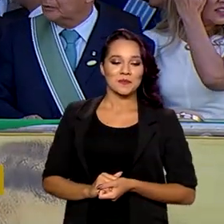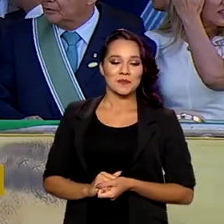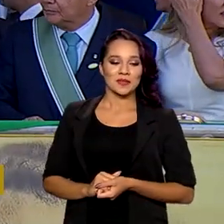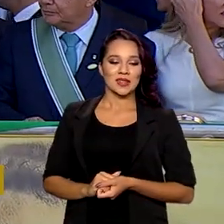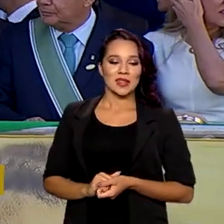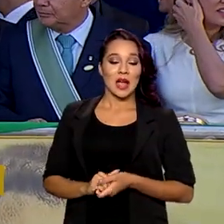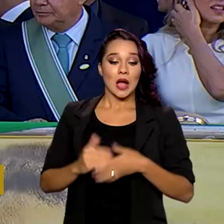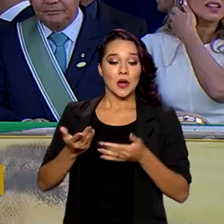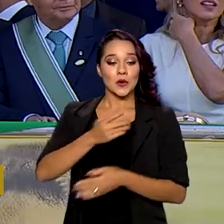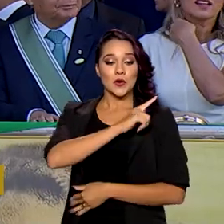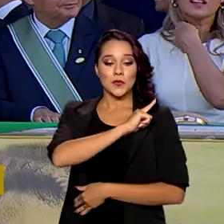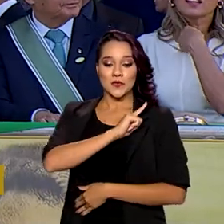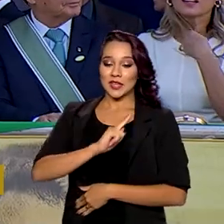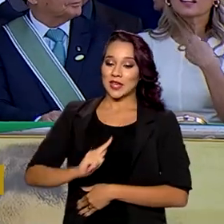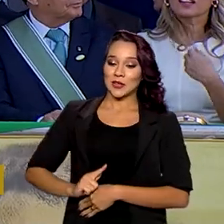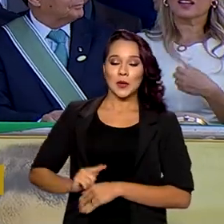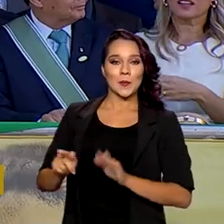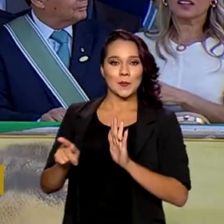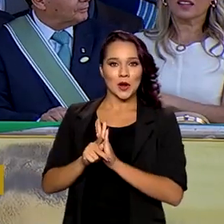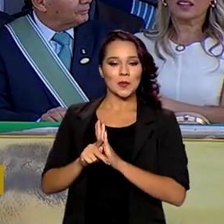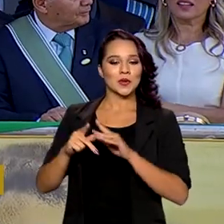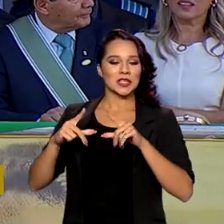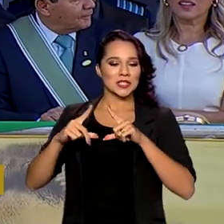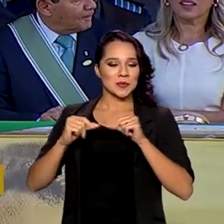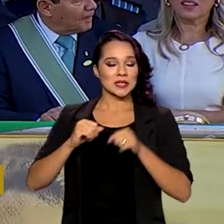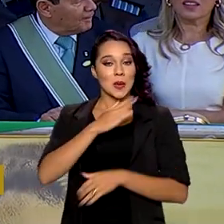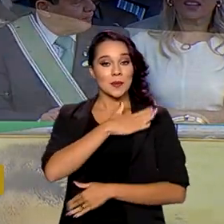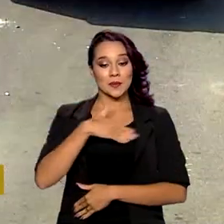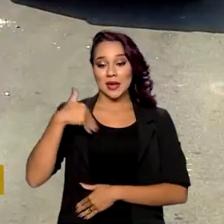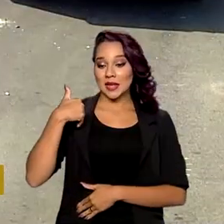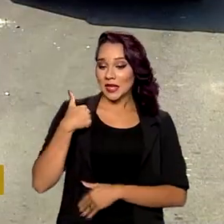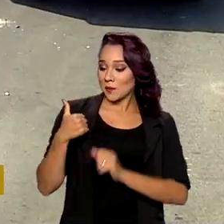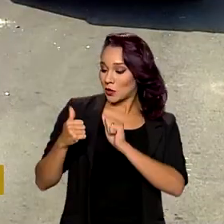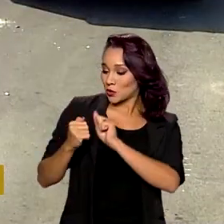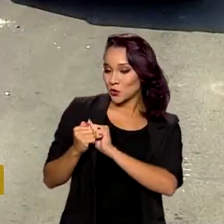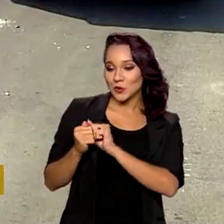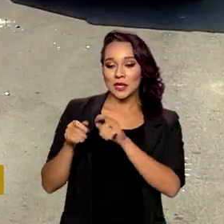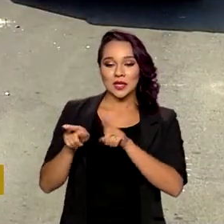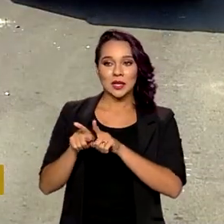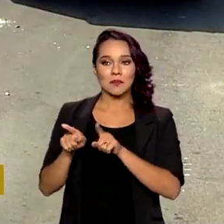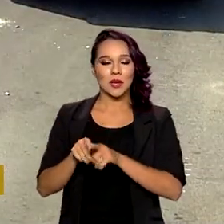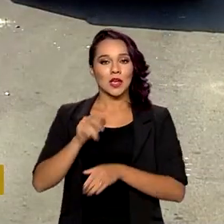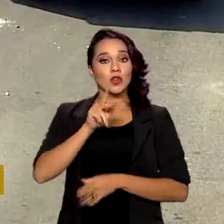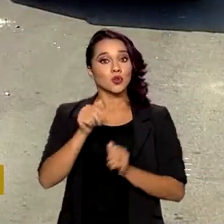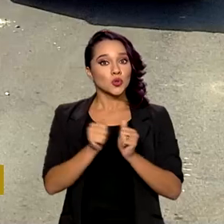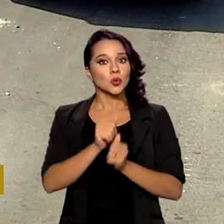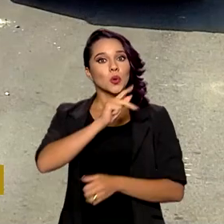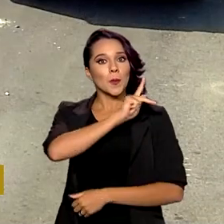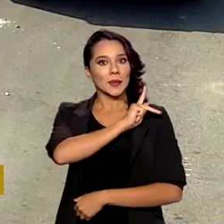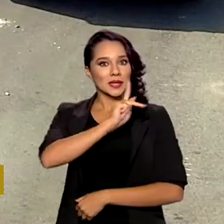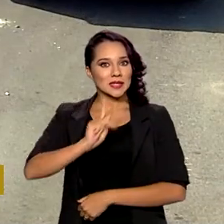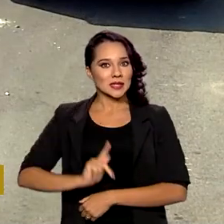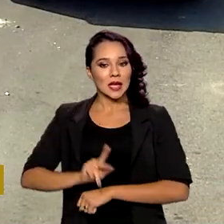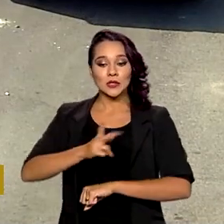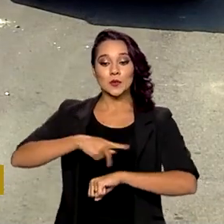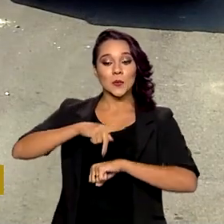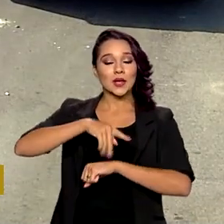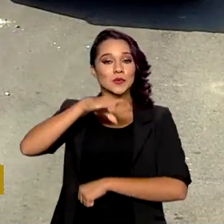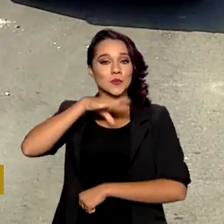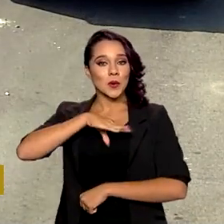O governador do Distrito Federal ao lado, a primeira-dama também ao lado, o presidente de Portugal, Marcelo Rebelo ali do